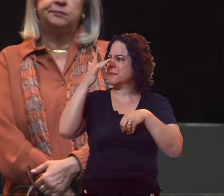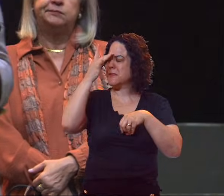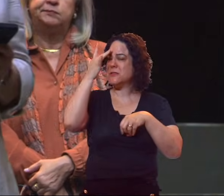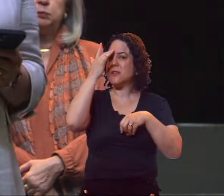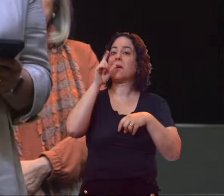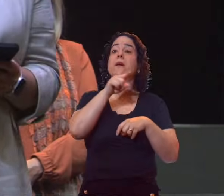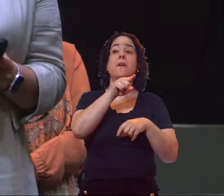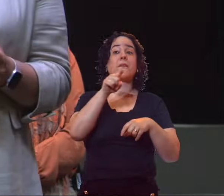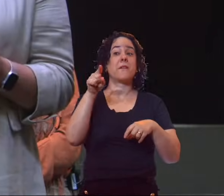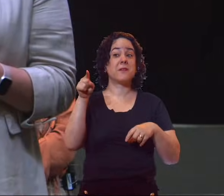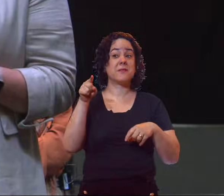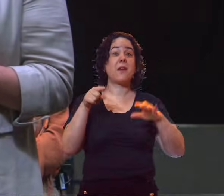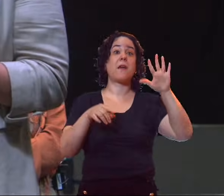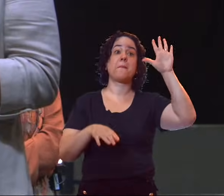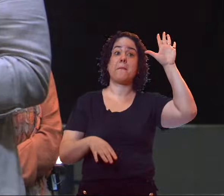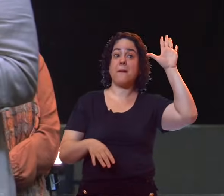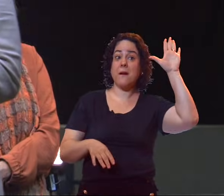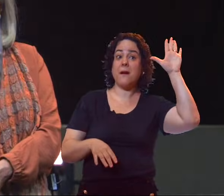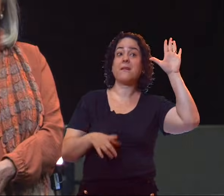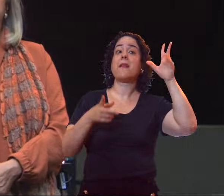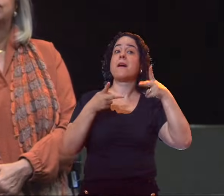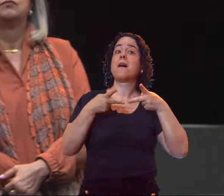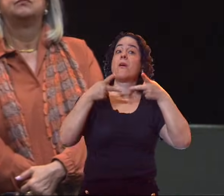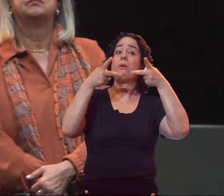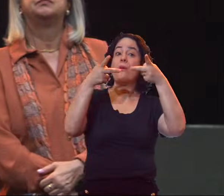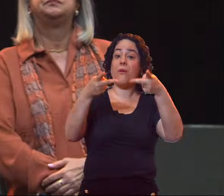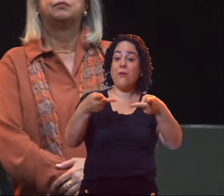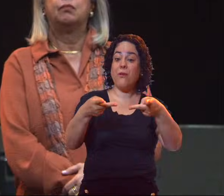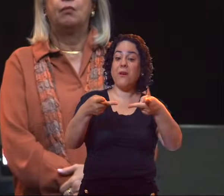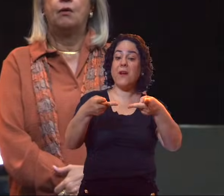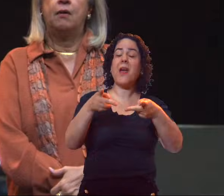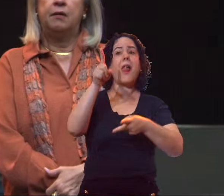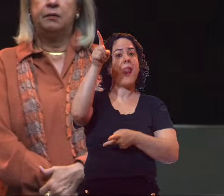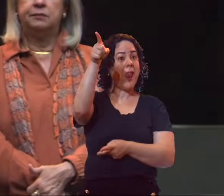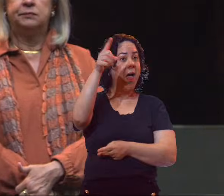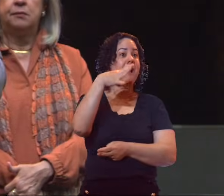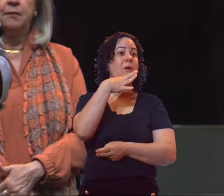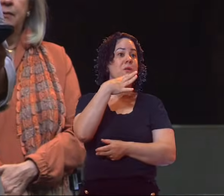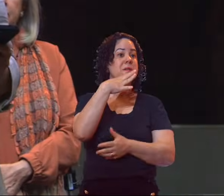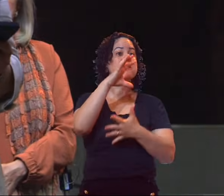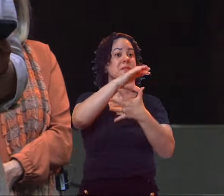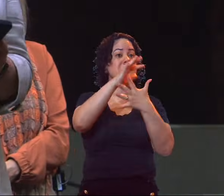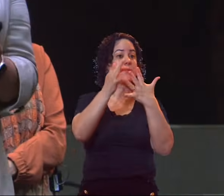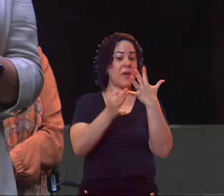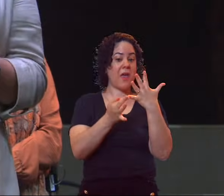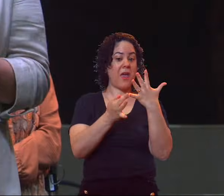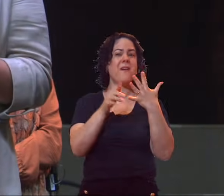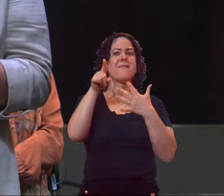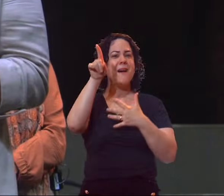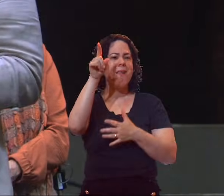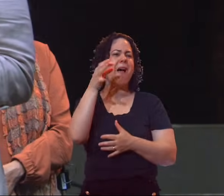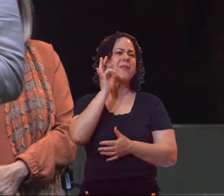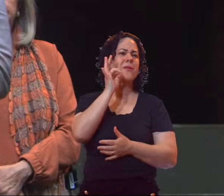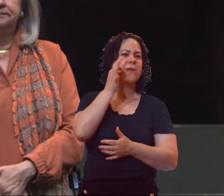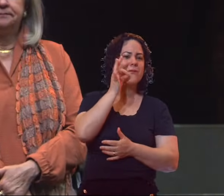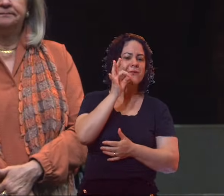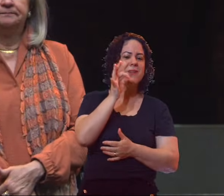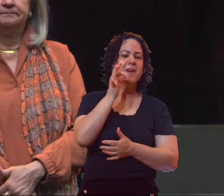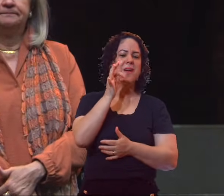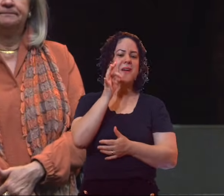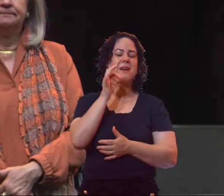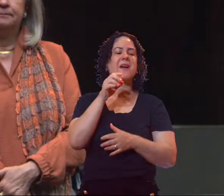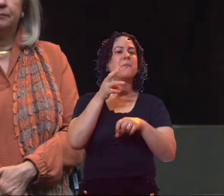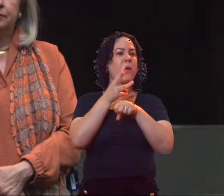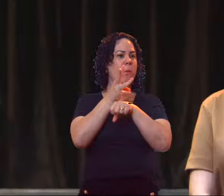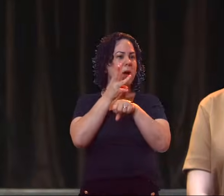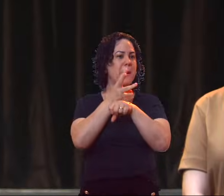Então você que levantou a mão está convidado a conhecer o Centro de Formação. Venha lá tomar um cafezinho, pelo nosso